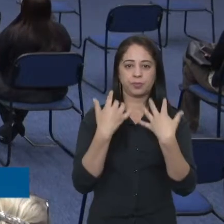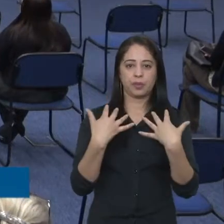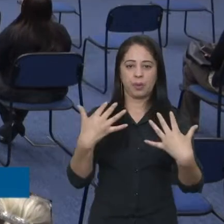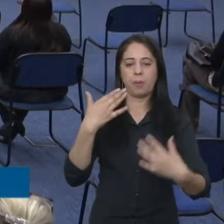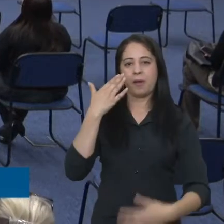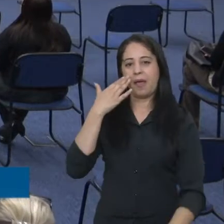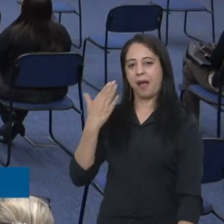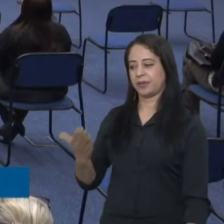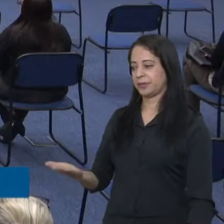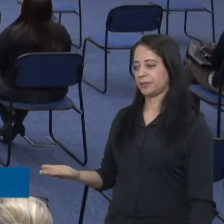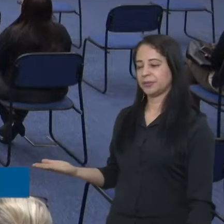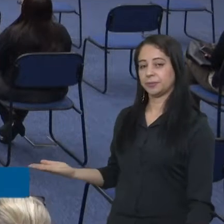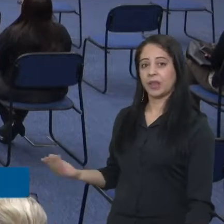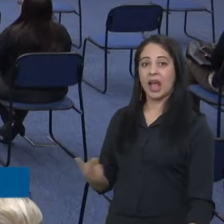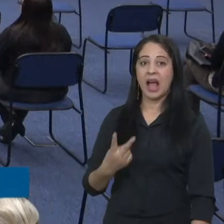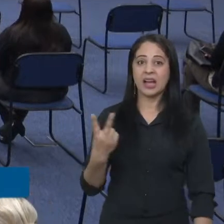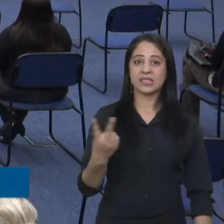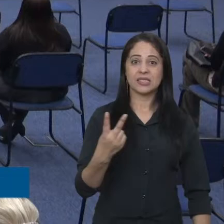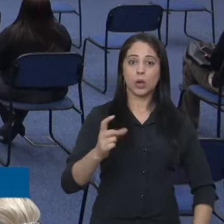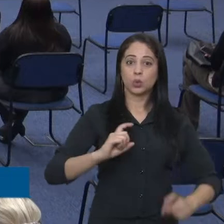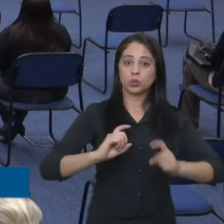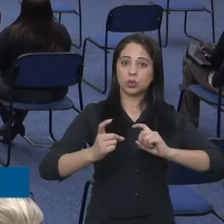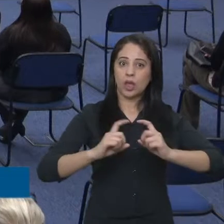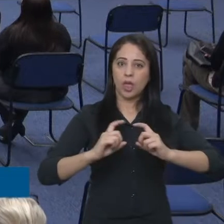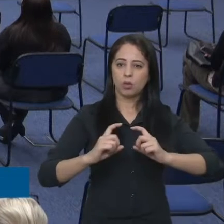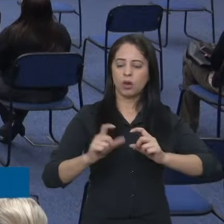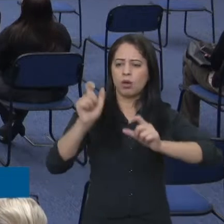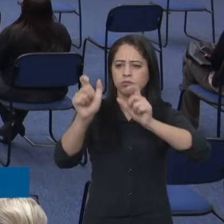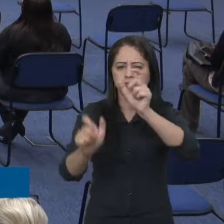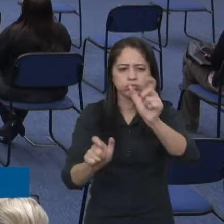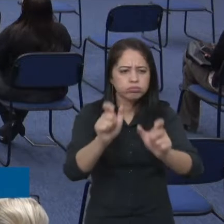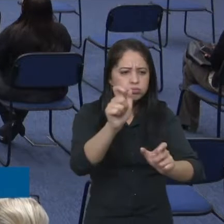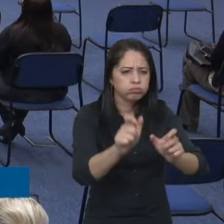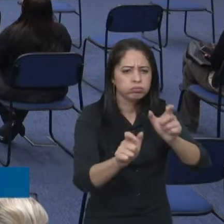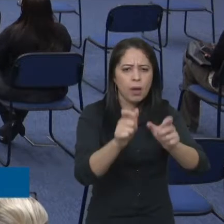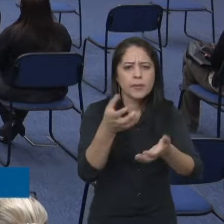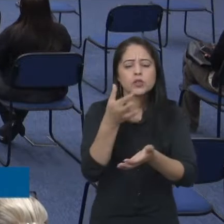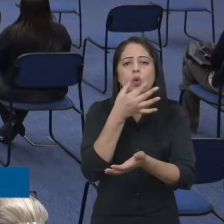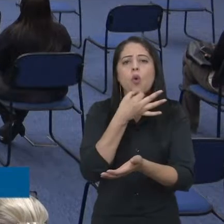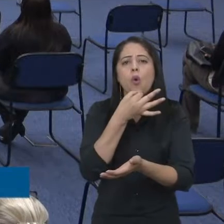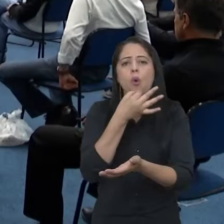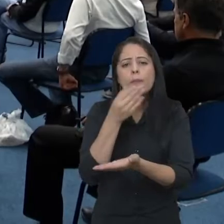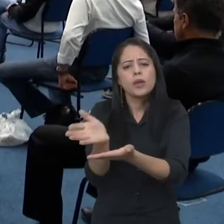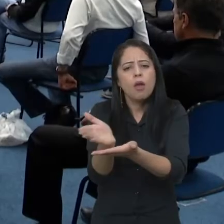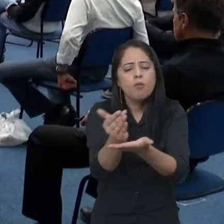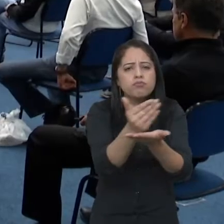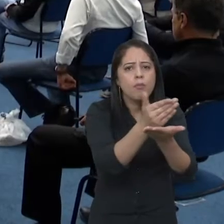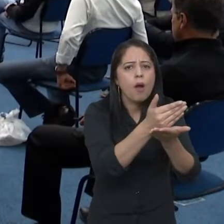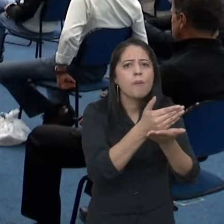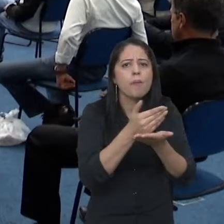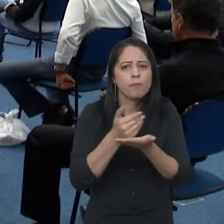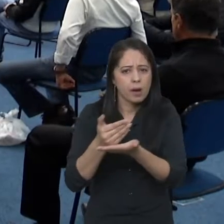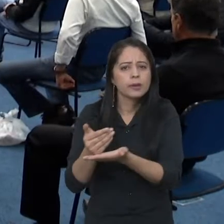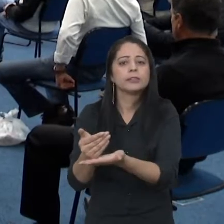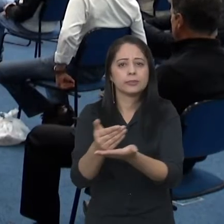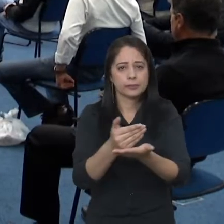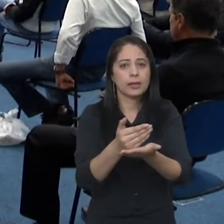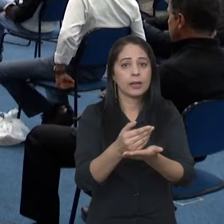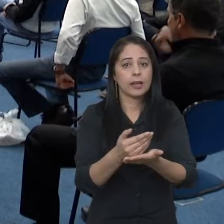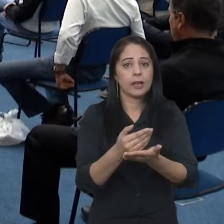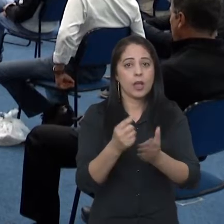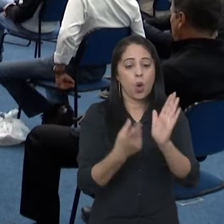da Câmara recebeu a segunda audiência para discutir com a população a LOA, Lei Orçamentária Anual